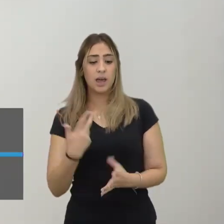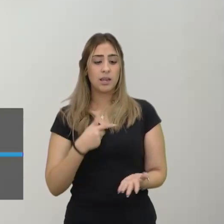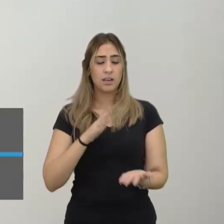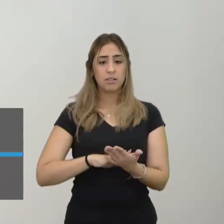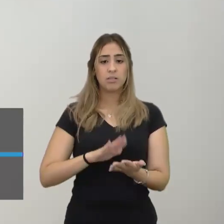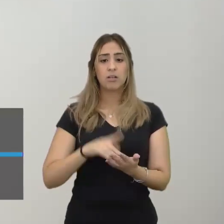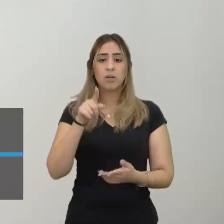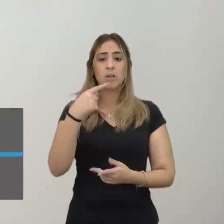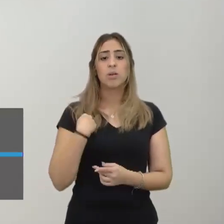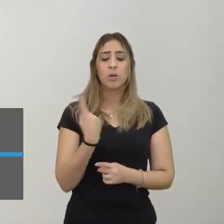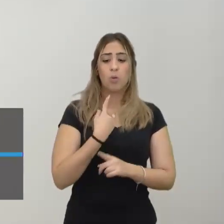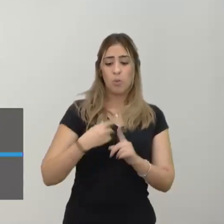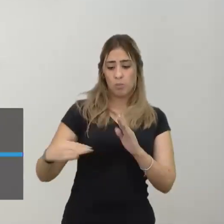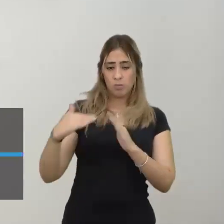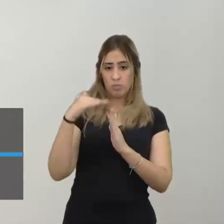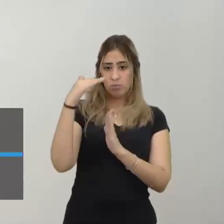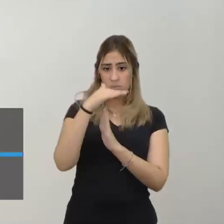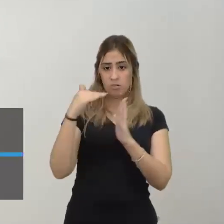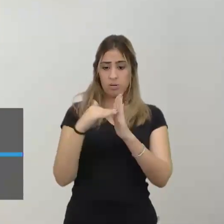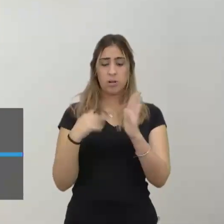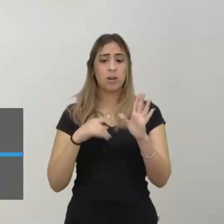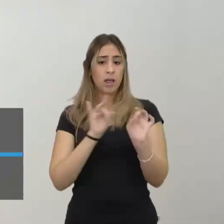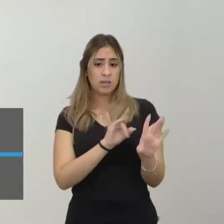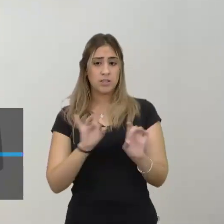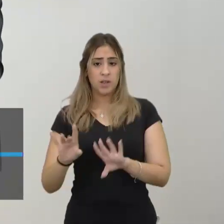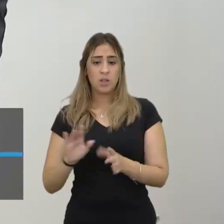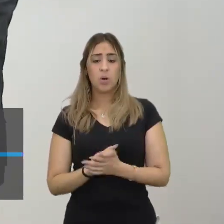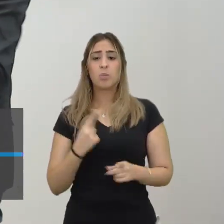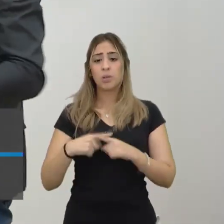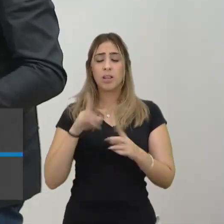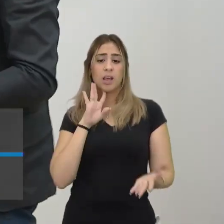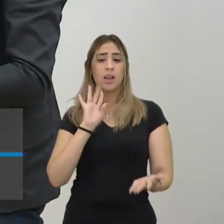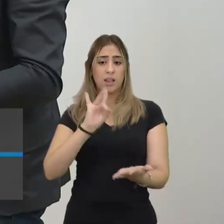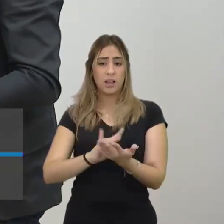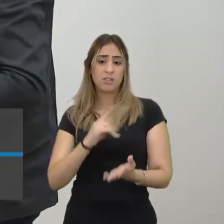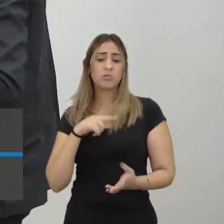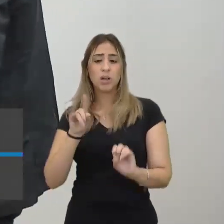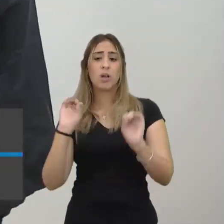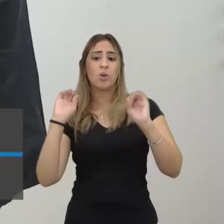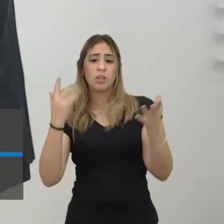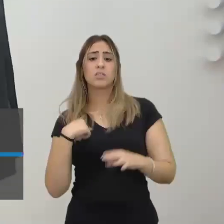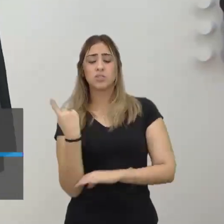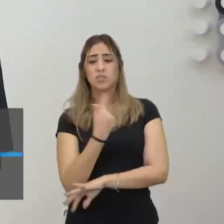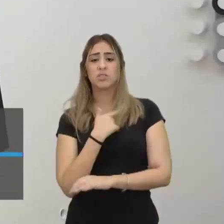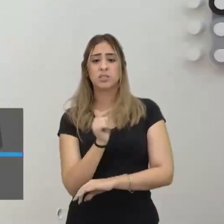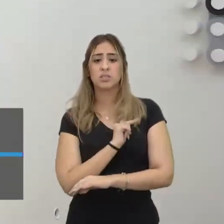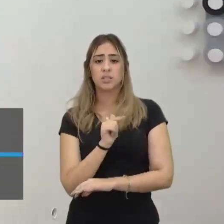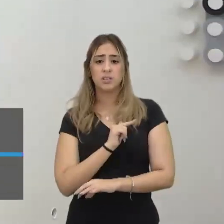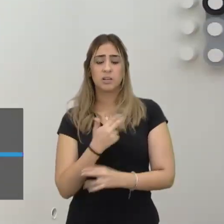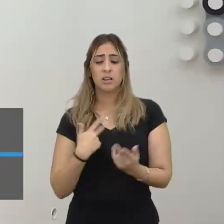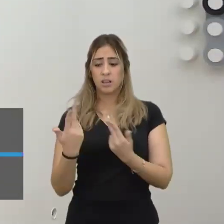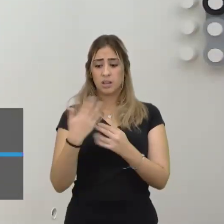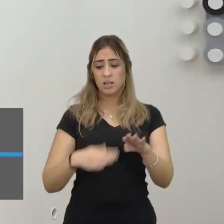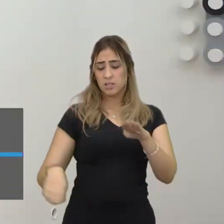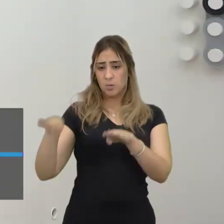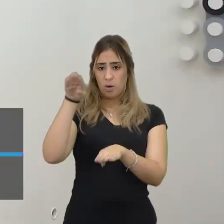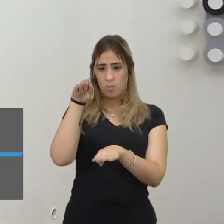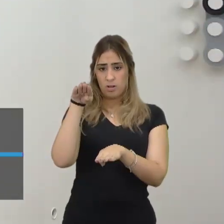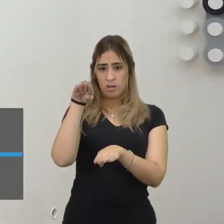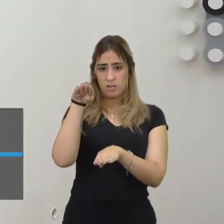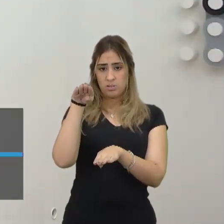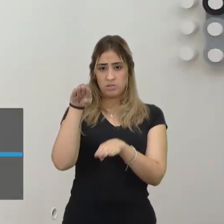exigir aí um parâmetro classificatório. O que na realidade o que acontece é que a gente tem uma desigualdade